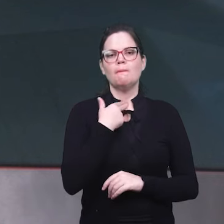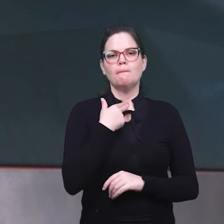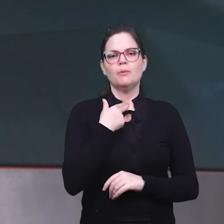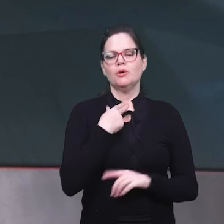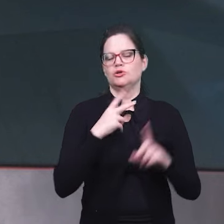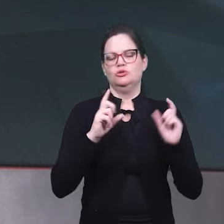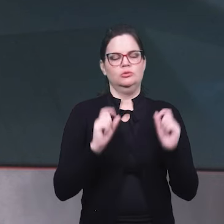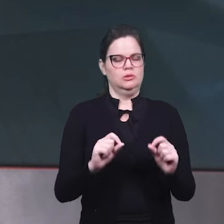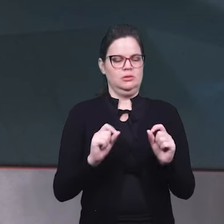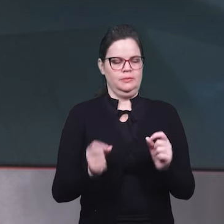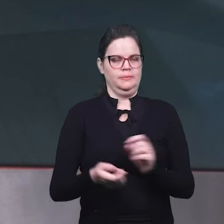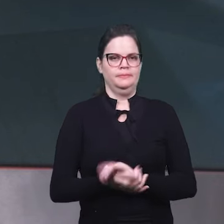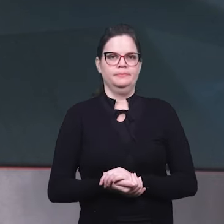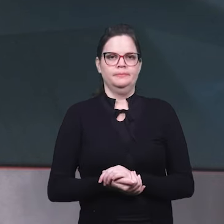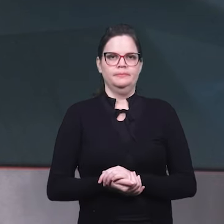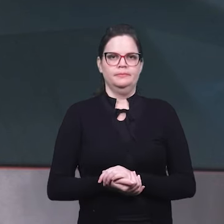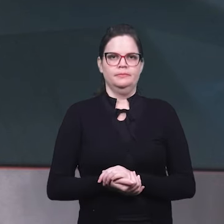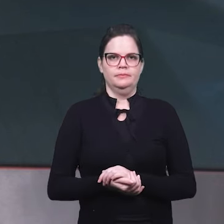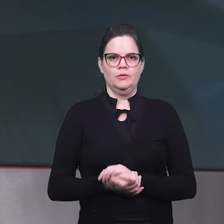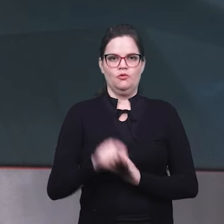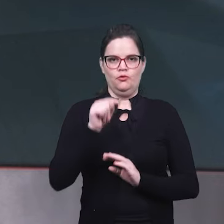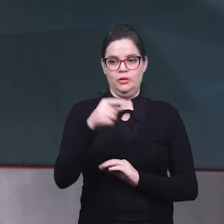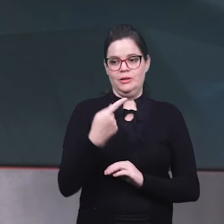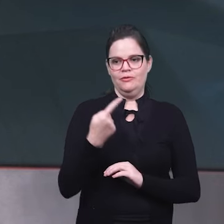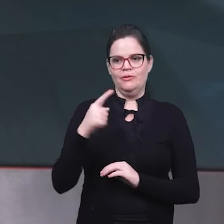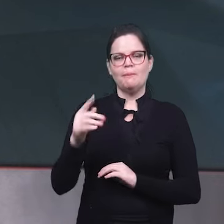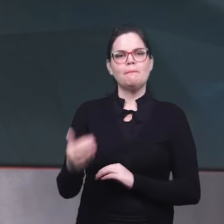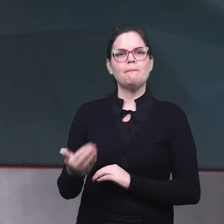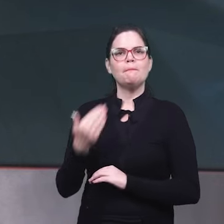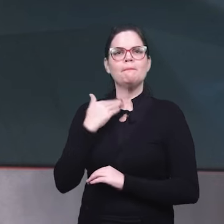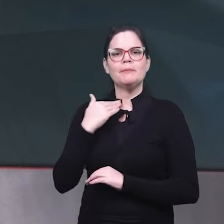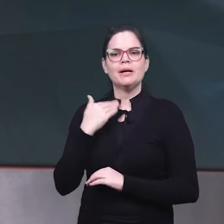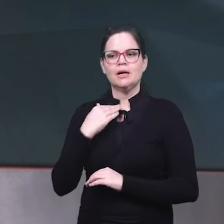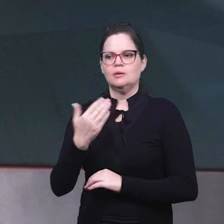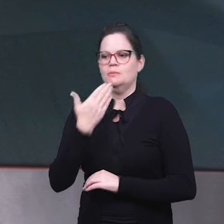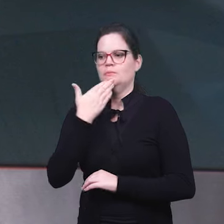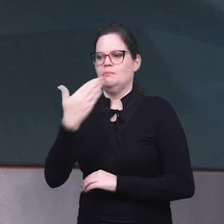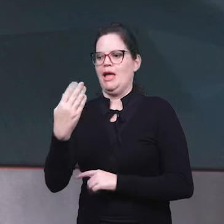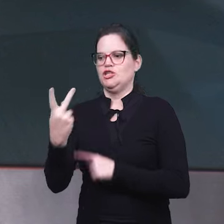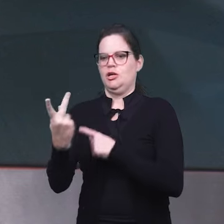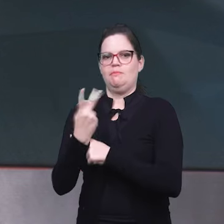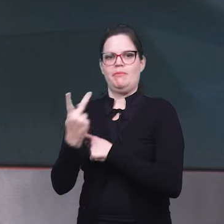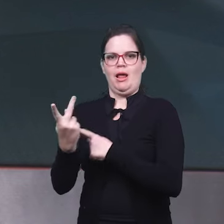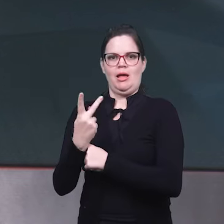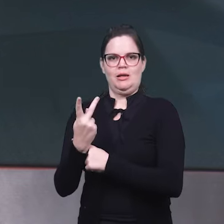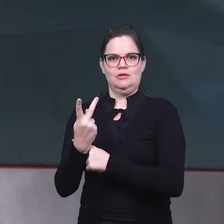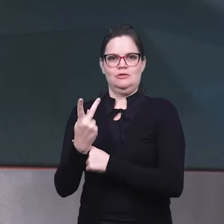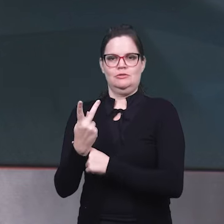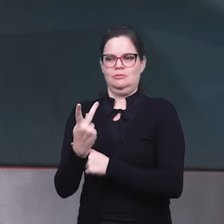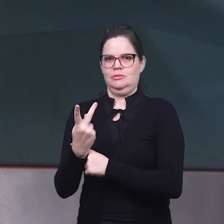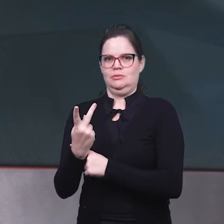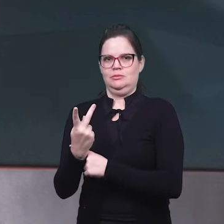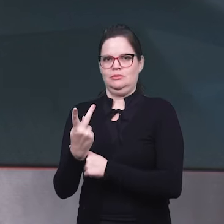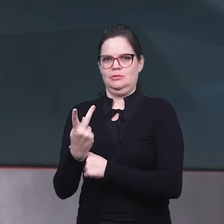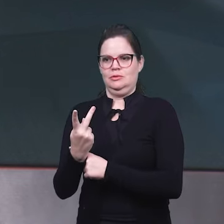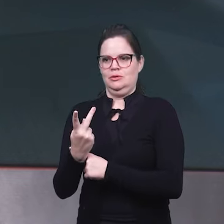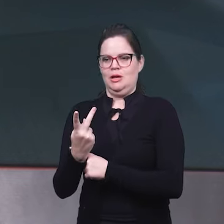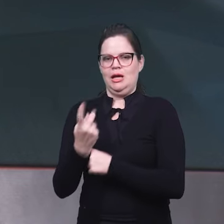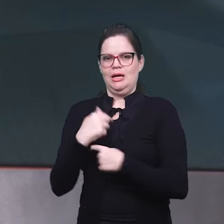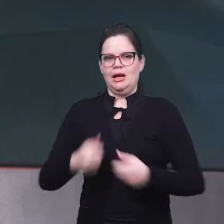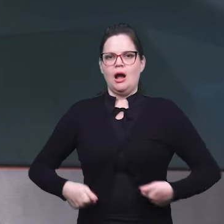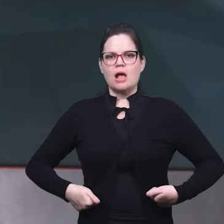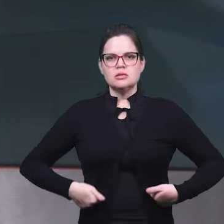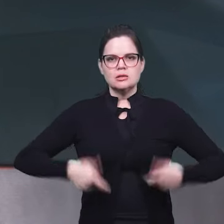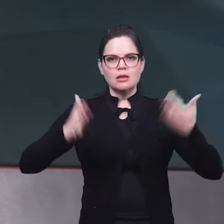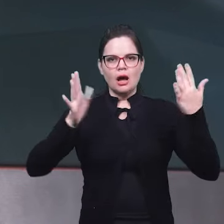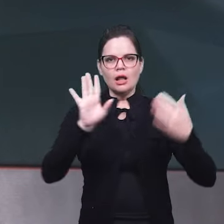fazer o seguinte: você ir lá no banco, apanhar o dinheiro emprestado e não empregar